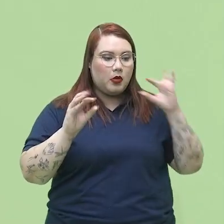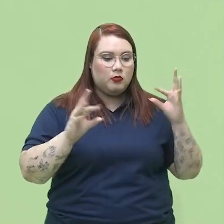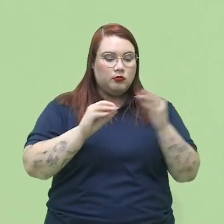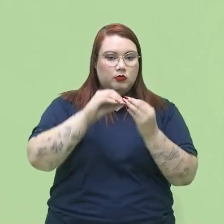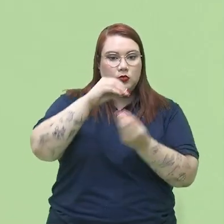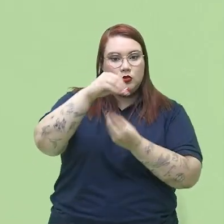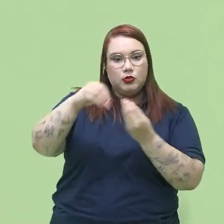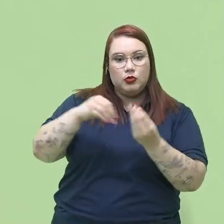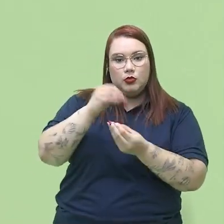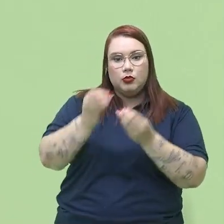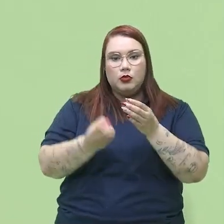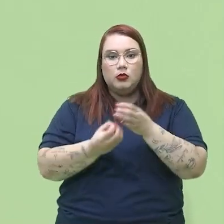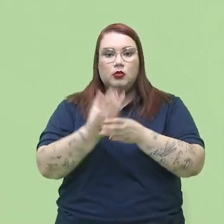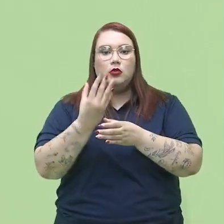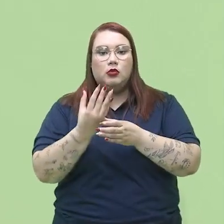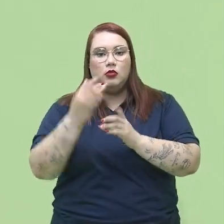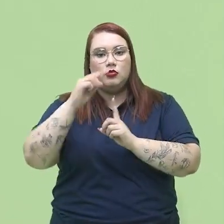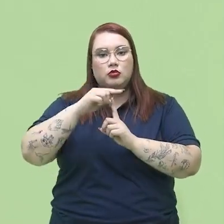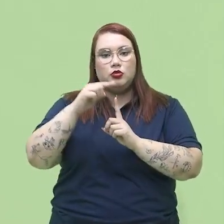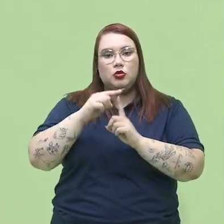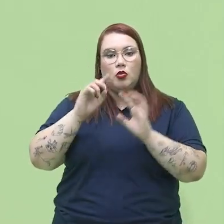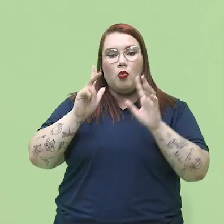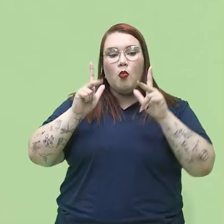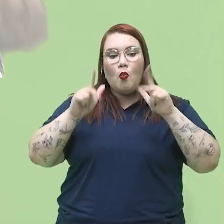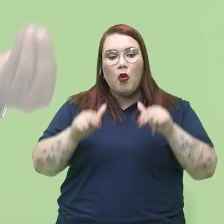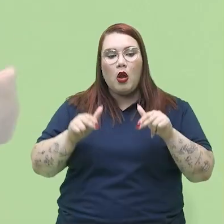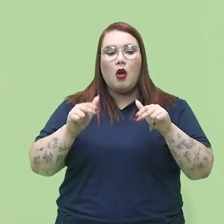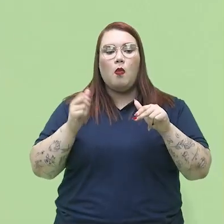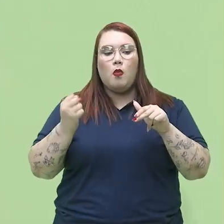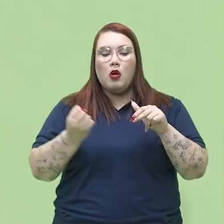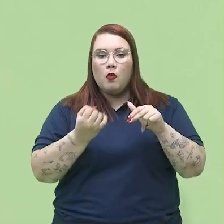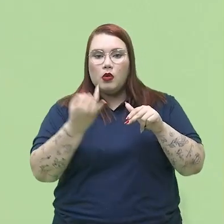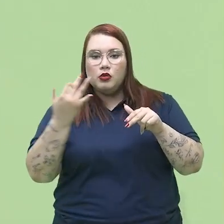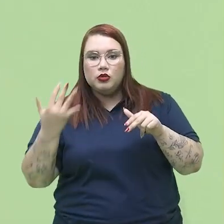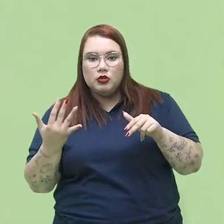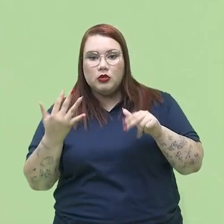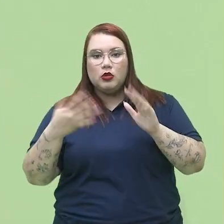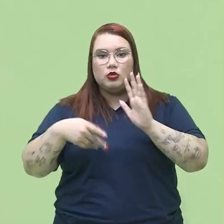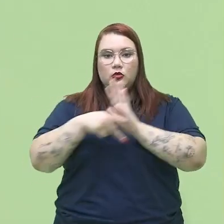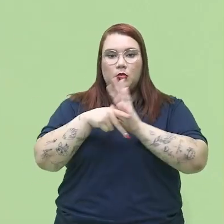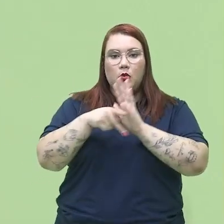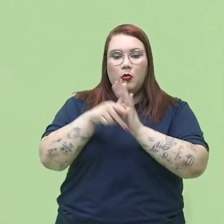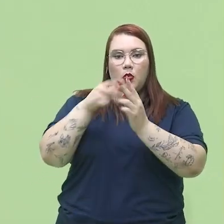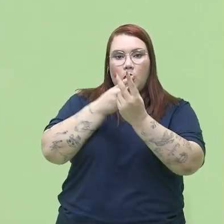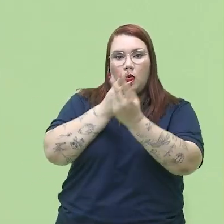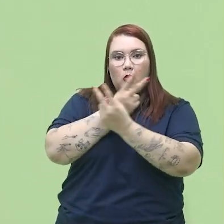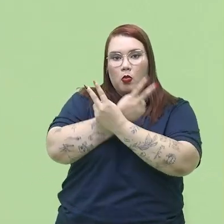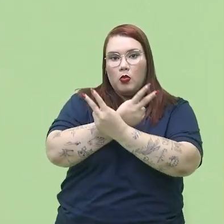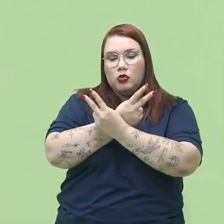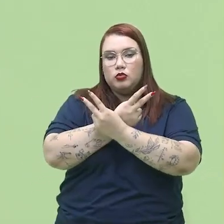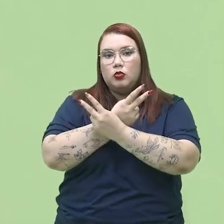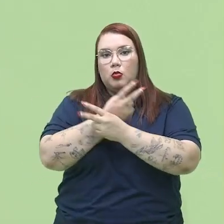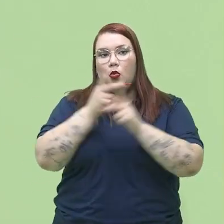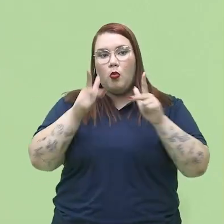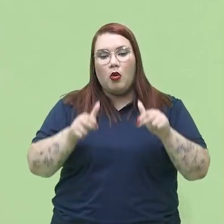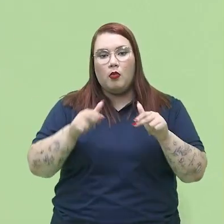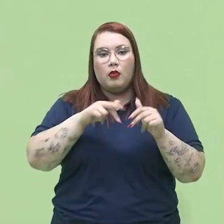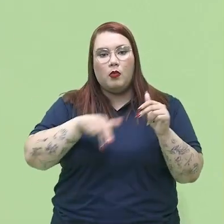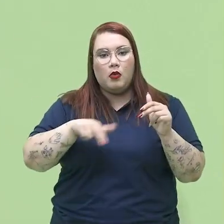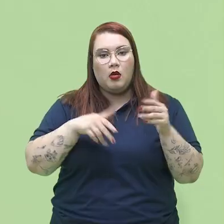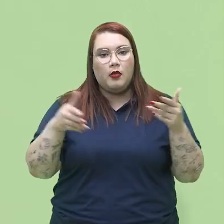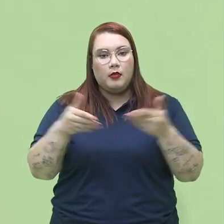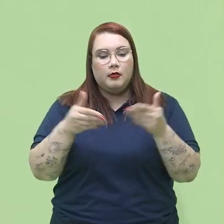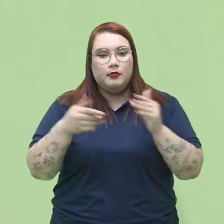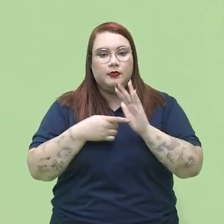de um indivíduo não exatamente com essa conformação, com esse cariótipo que a gente acabou de ver, né? Então, é isso que nós